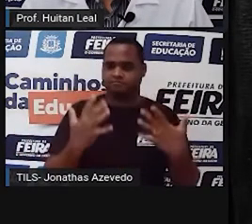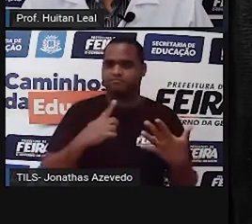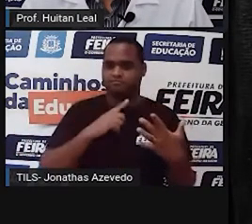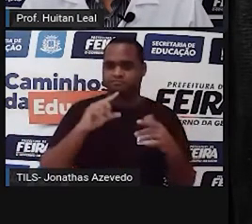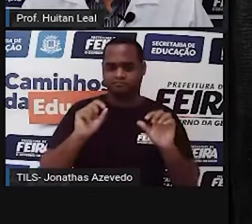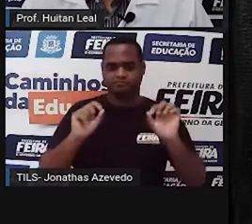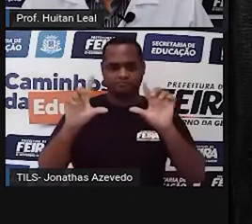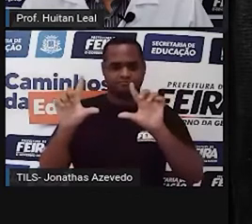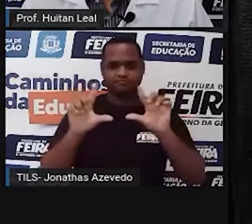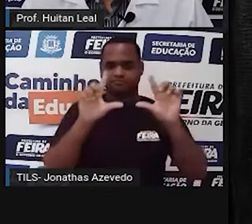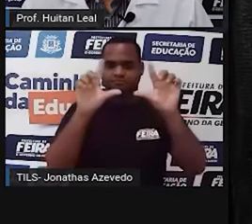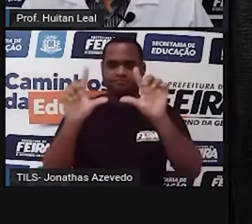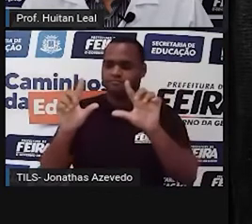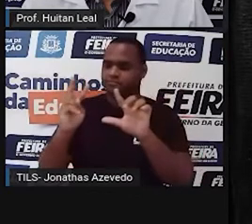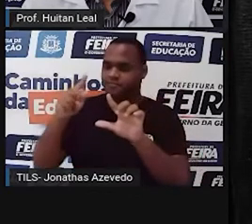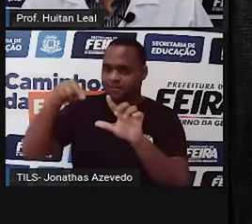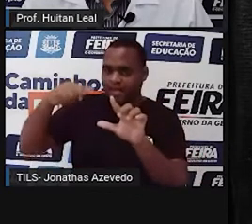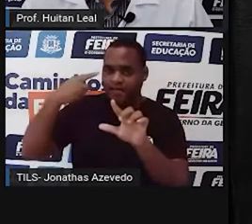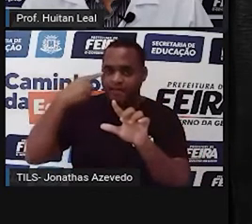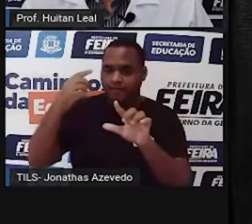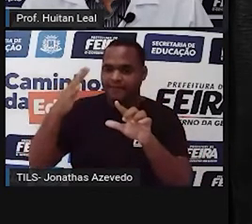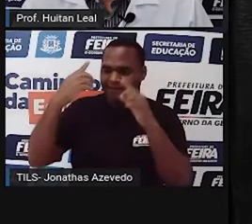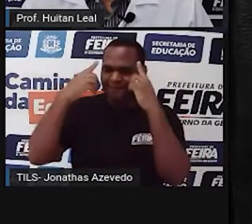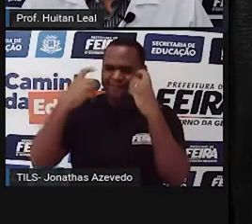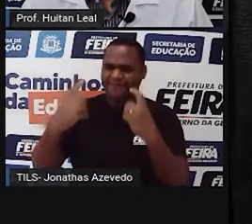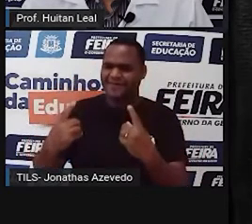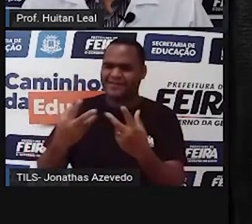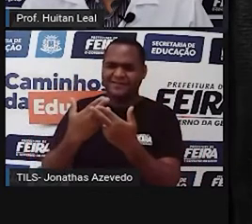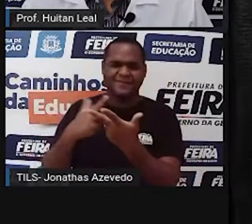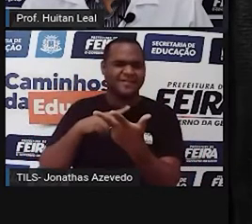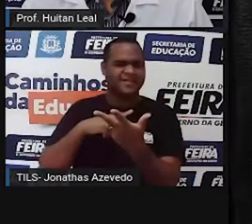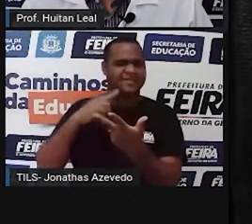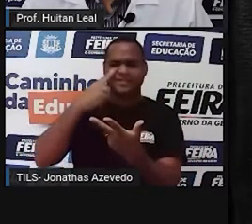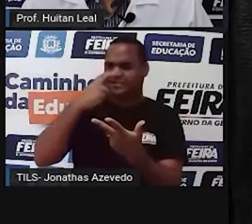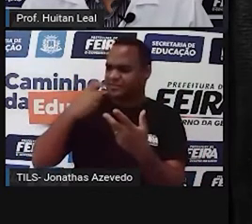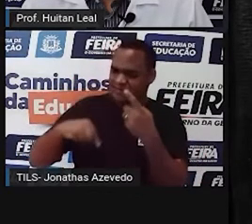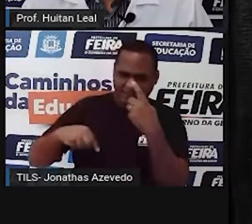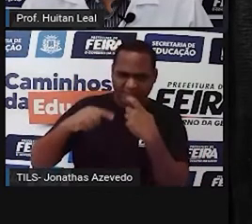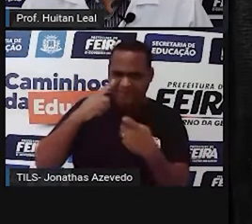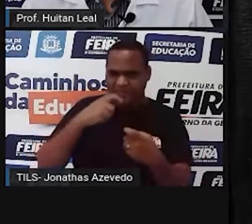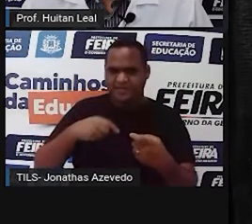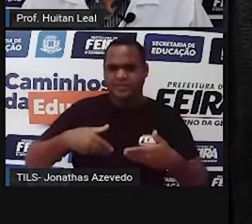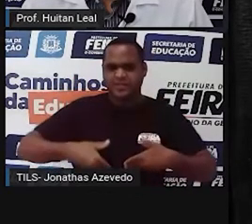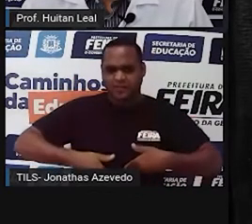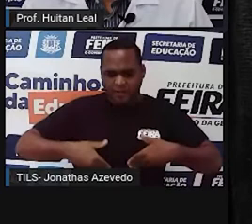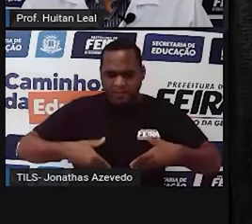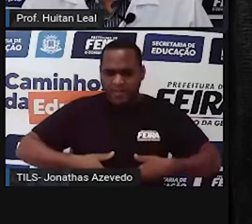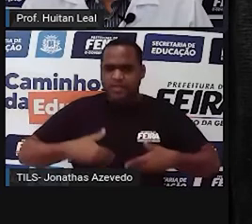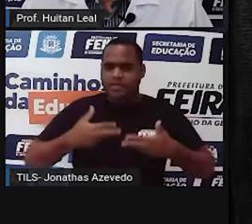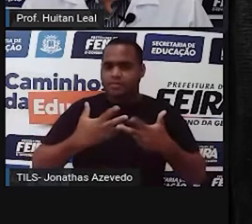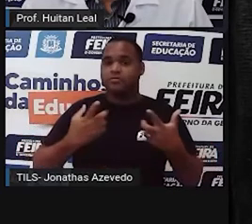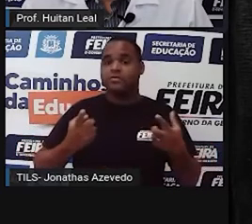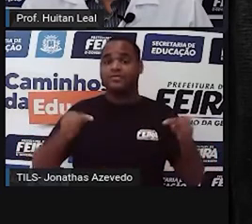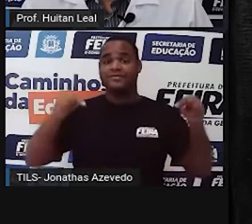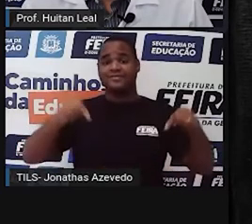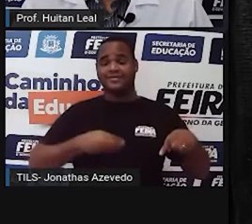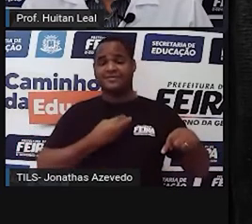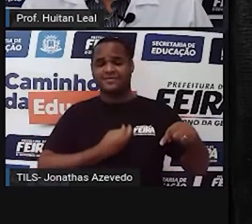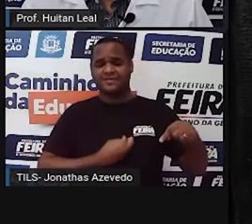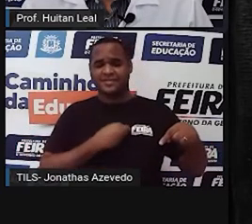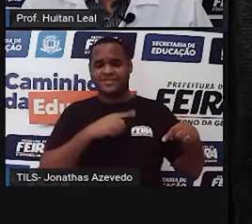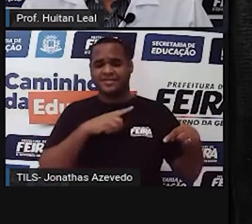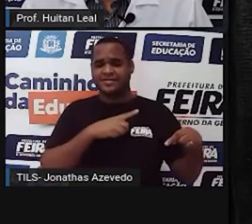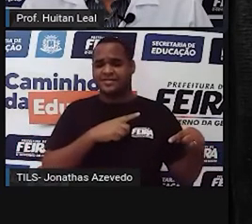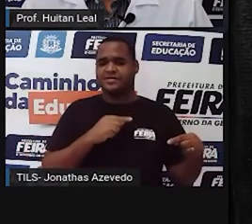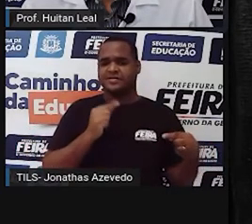é incrível o mundo se acabando em violência, poluição, fome e seca, e nós aqui torcendo